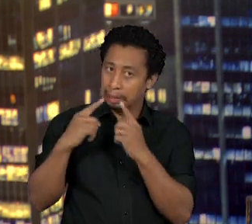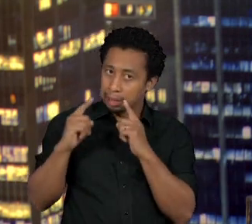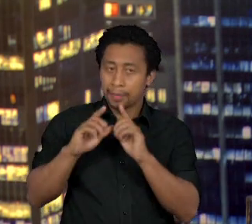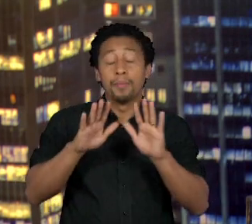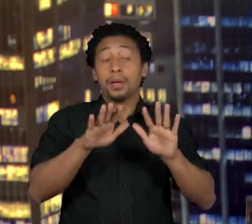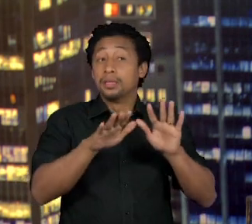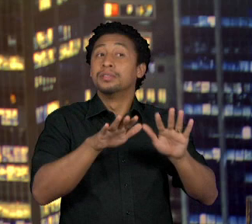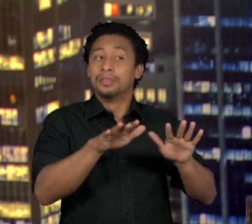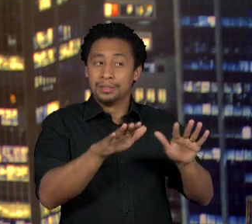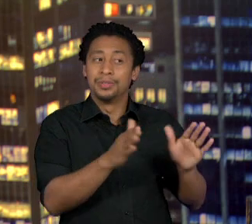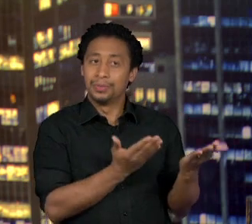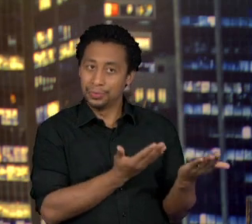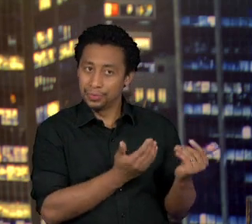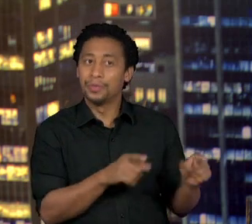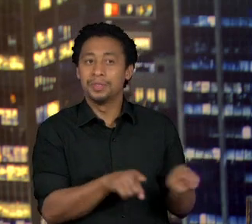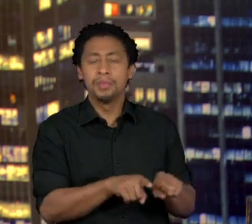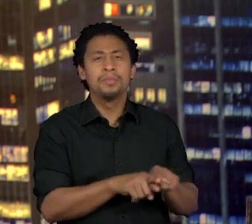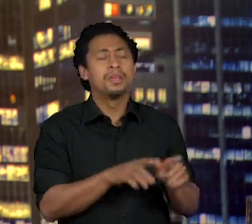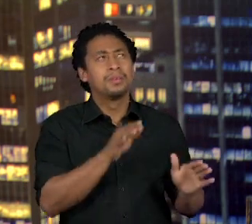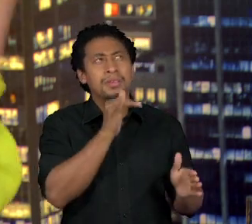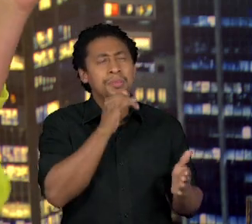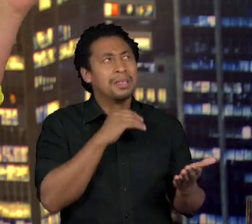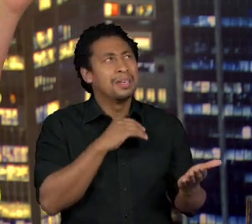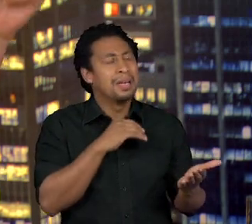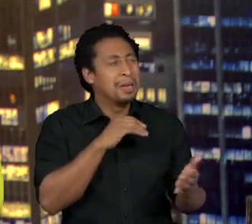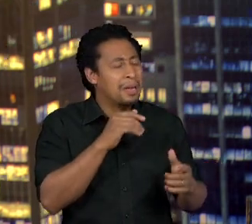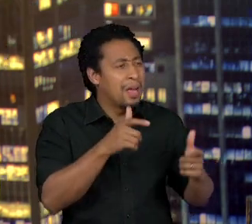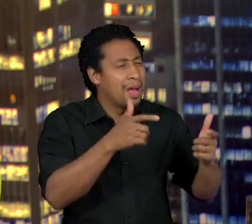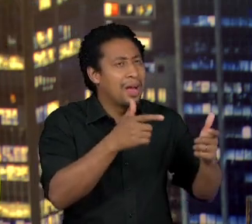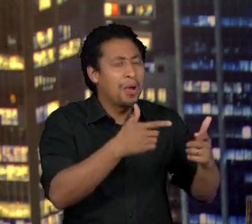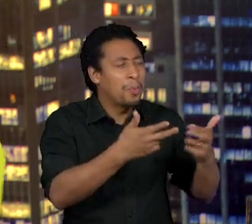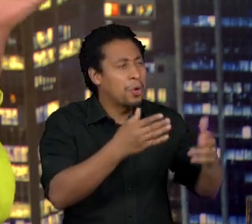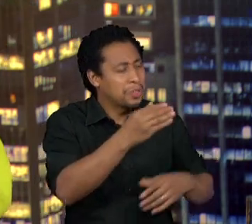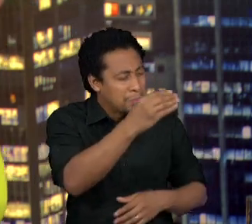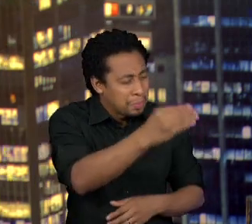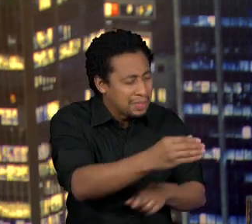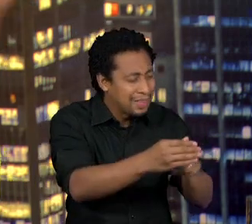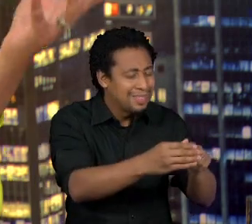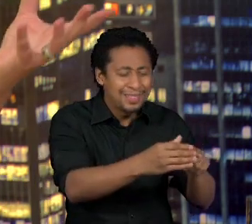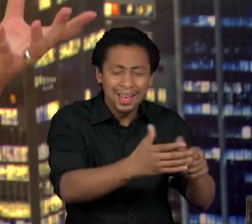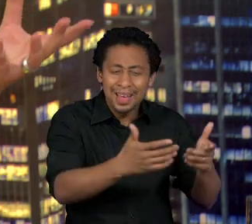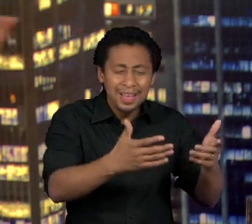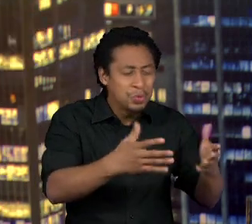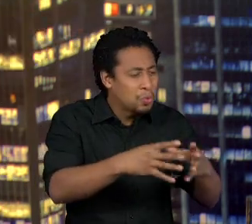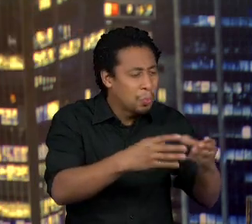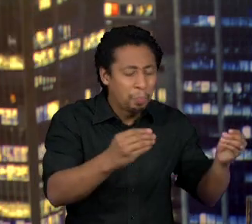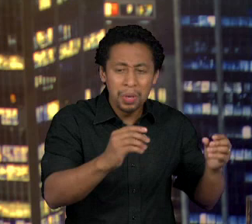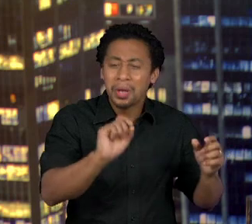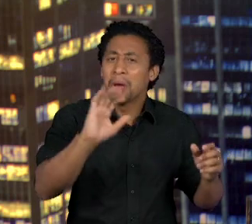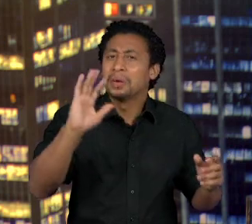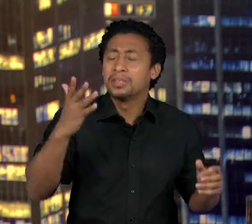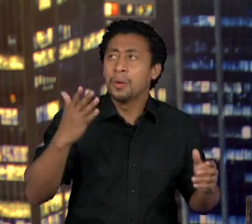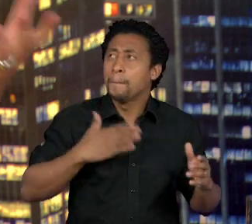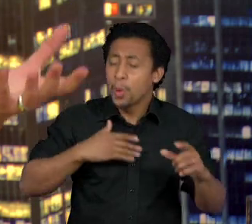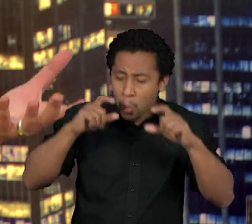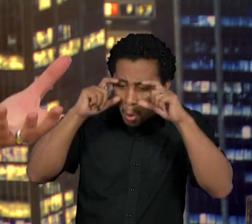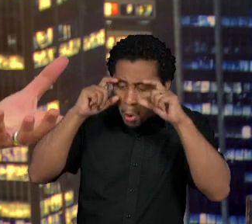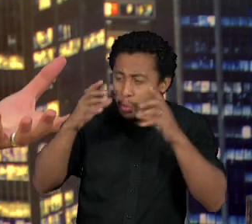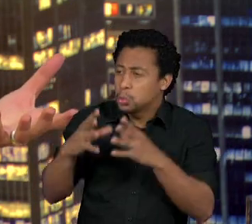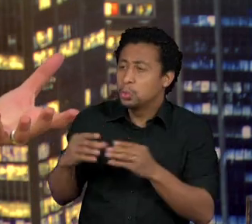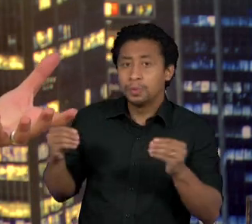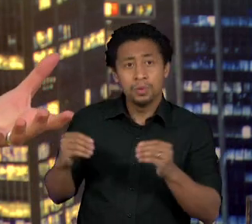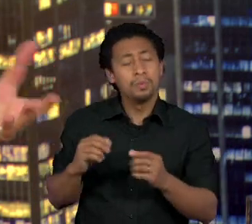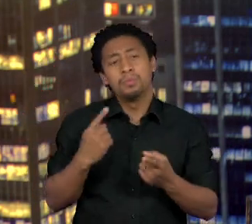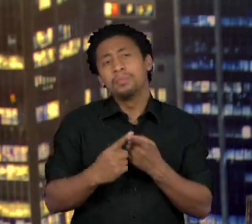vezes, mas eu acabei de colocar alguma coisa, onde é que está meu óculos, onde é que está? Já por que isso acontece? Com frequência,